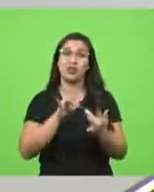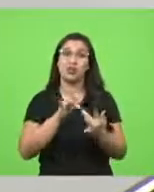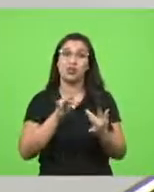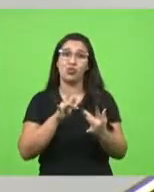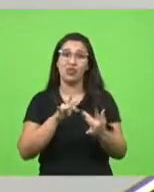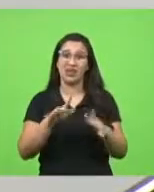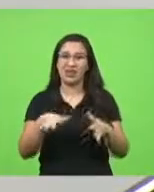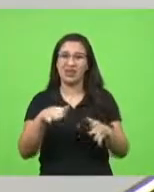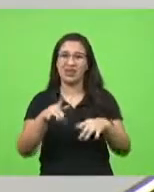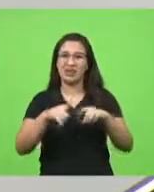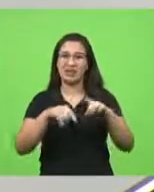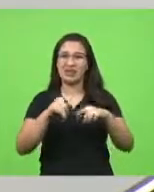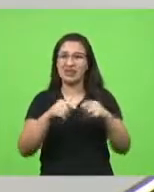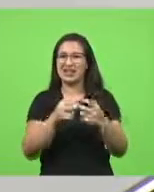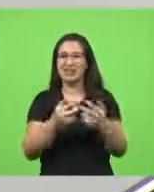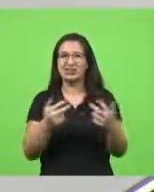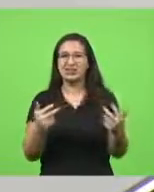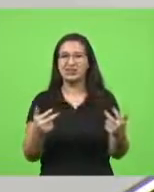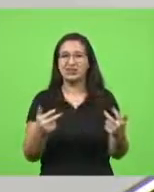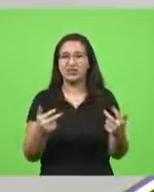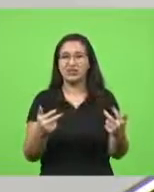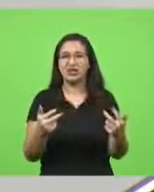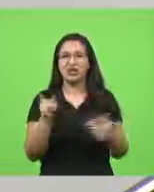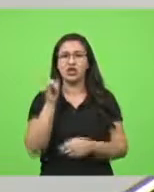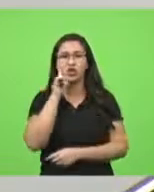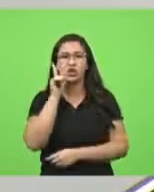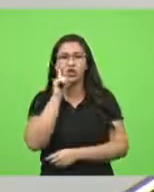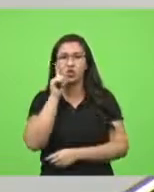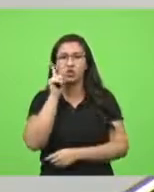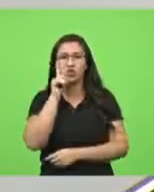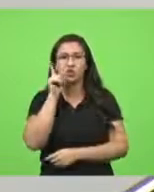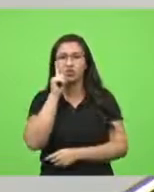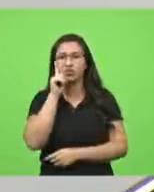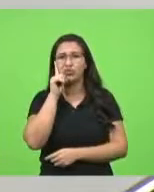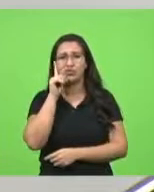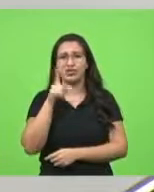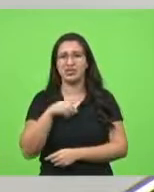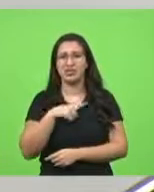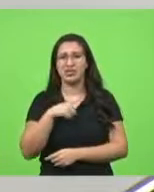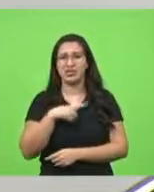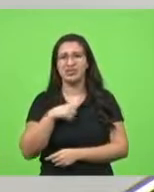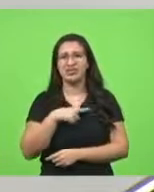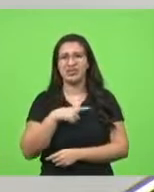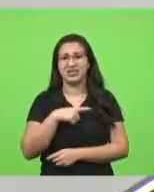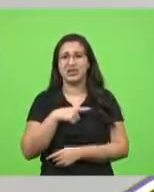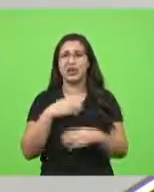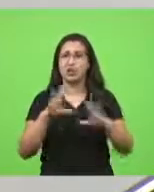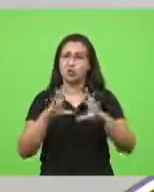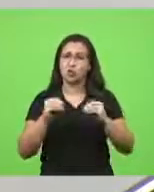materiais que são utilizados no dia a dia do tratamento médico.